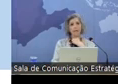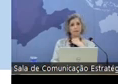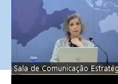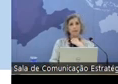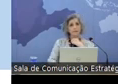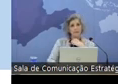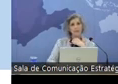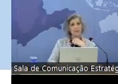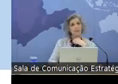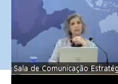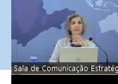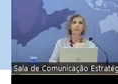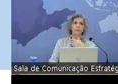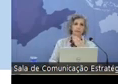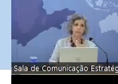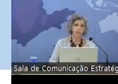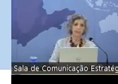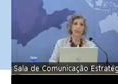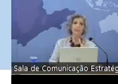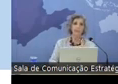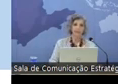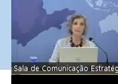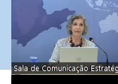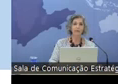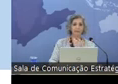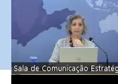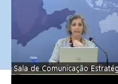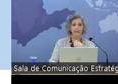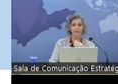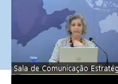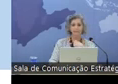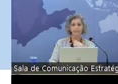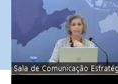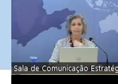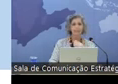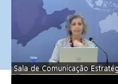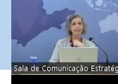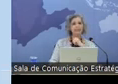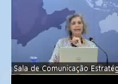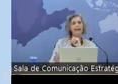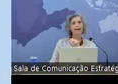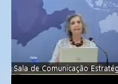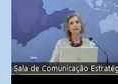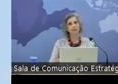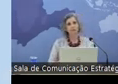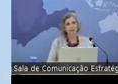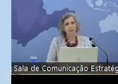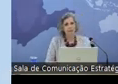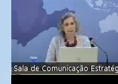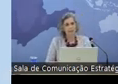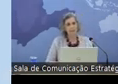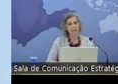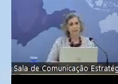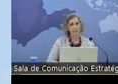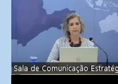para o município olhar para o pros maternidade São município pelo menos para aquelas que participaram do inquérito né E além disso